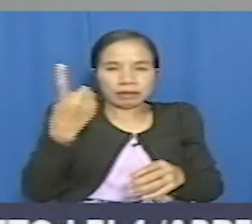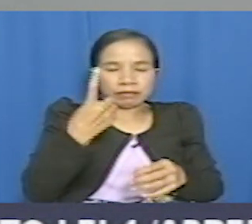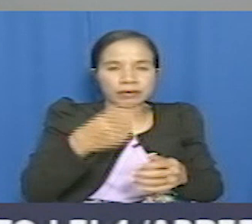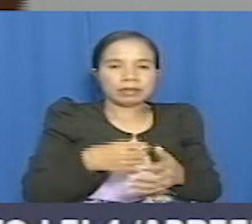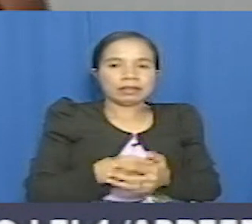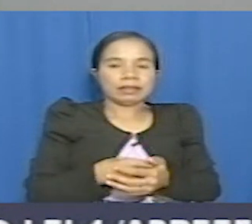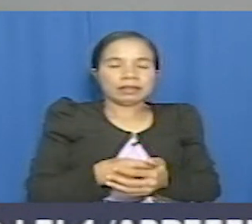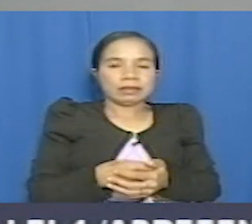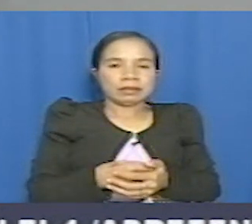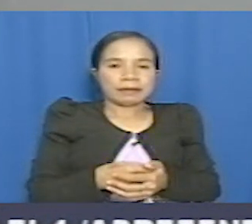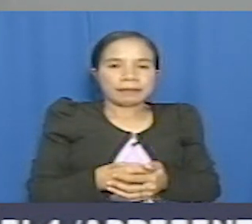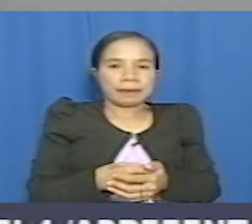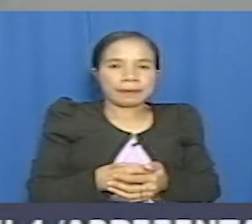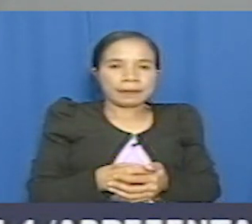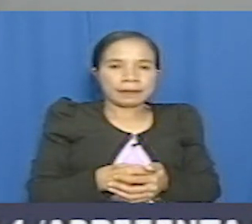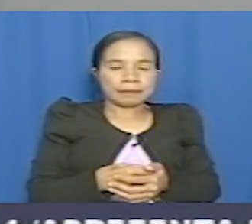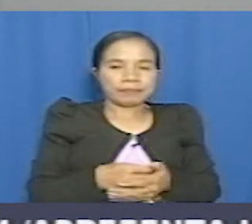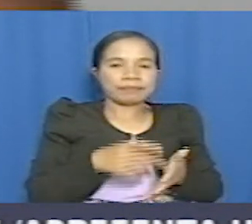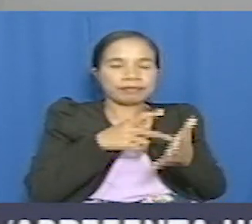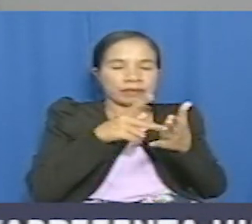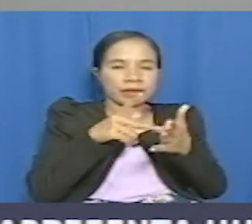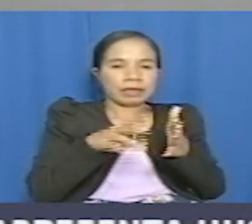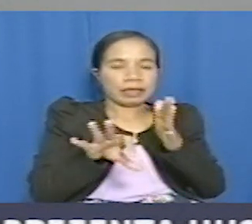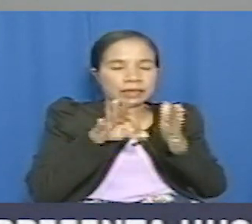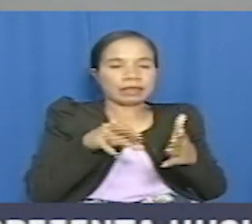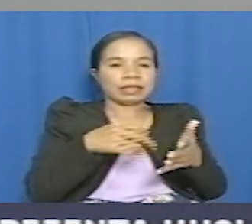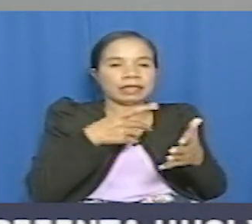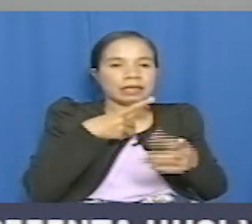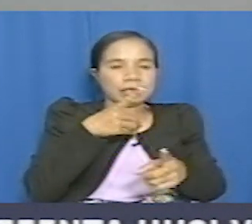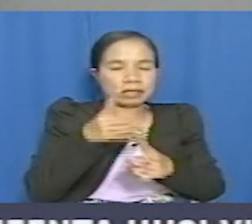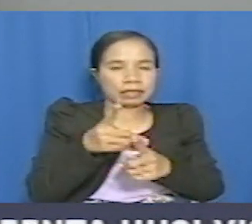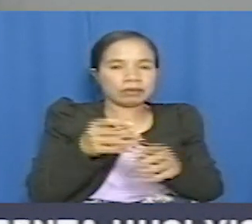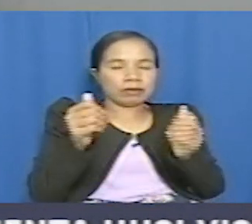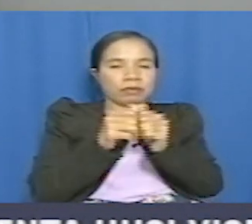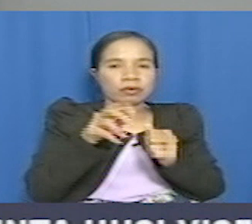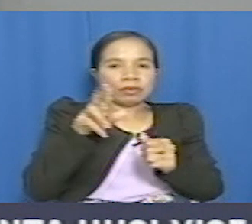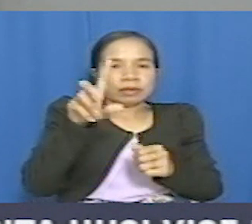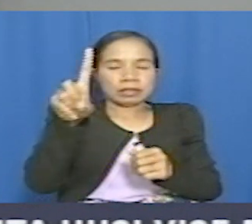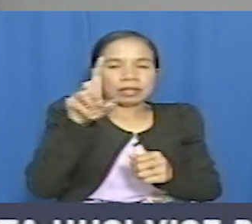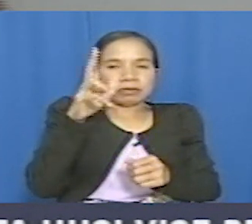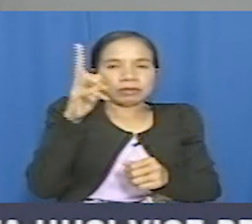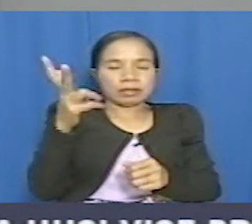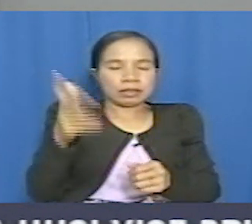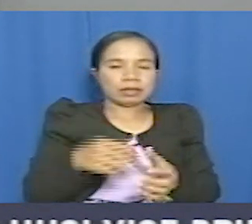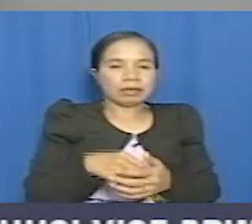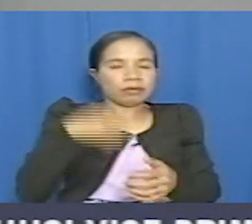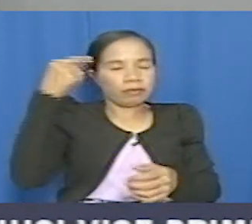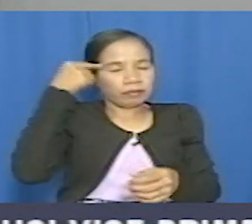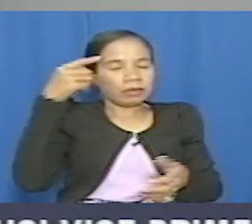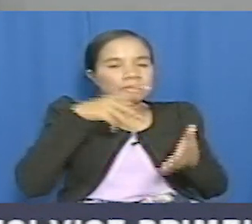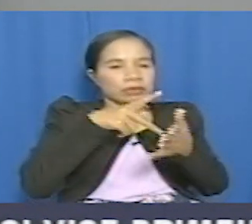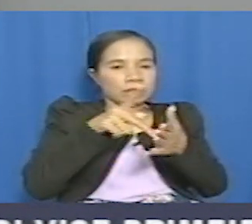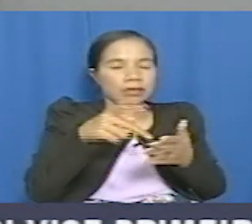será selo-full, 139, se receta direito para $130. Lá, ele não é governo selo, a selo propinha de estudante não